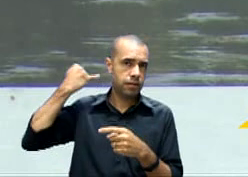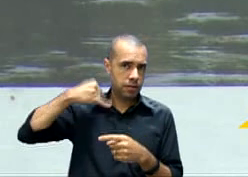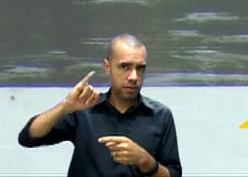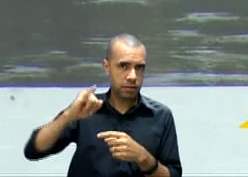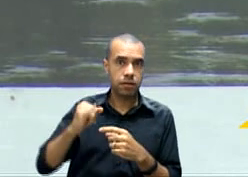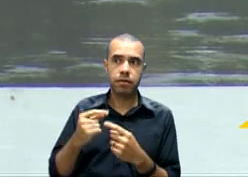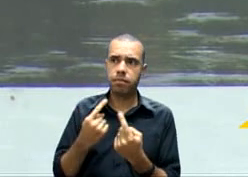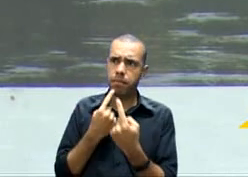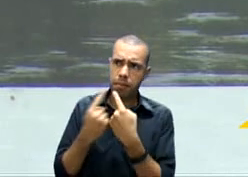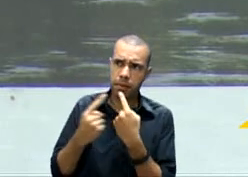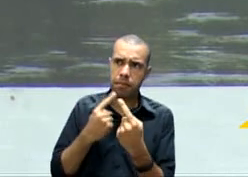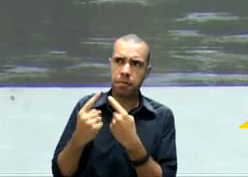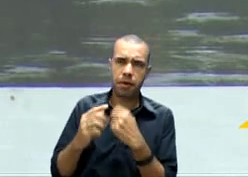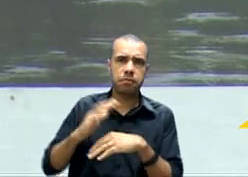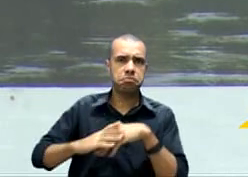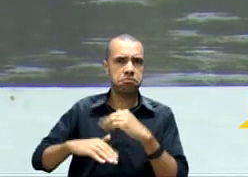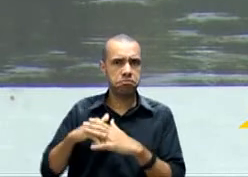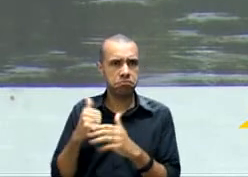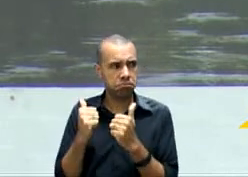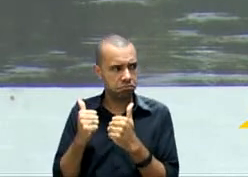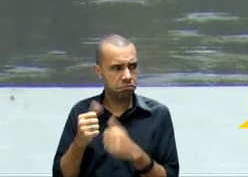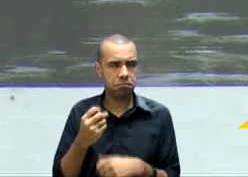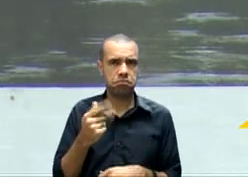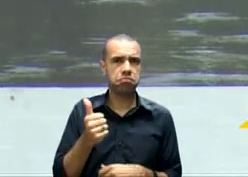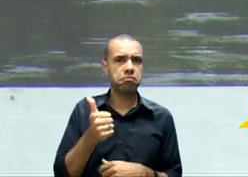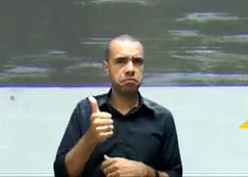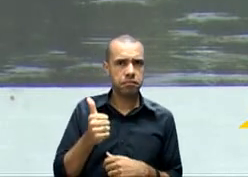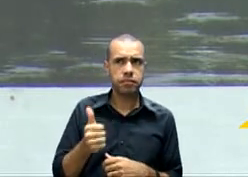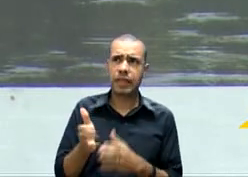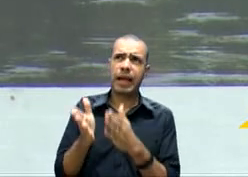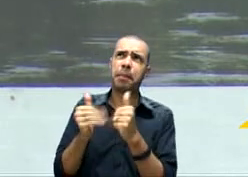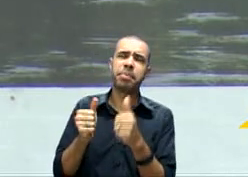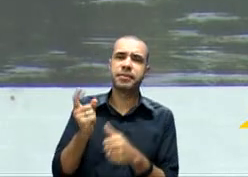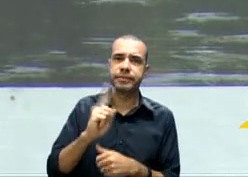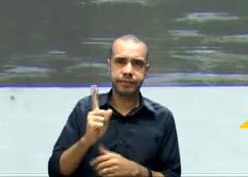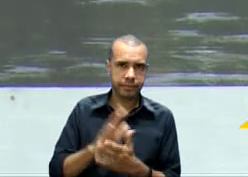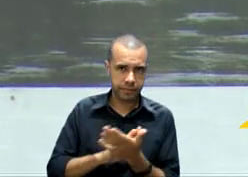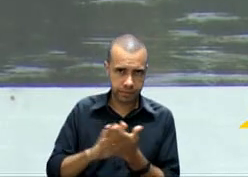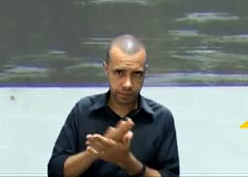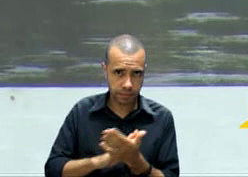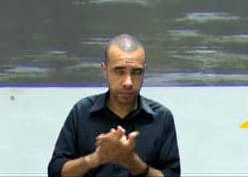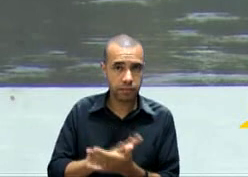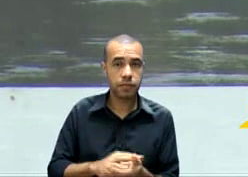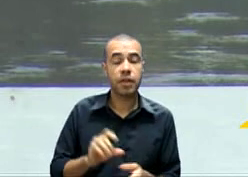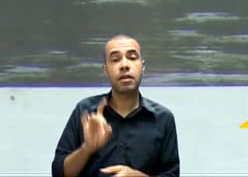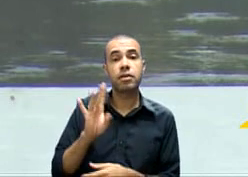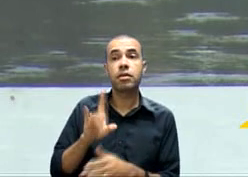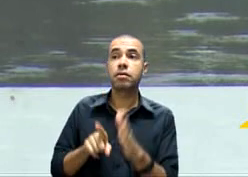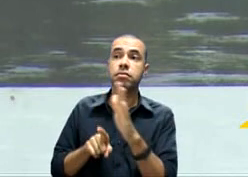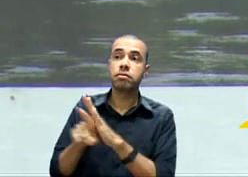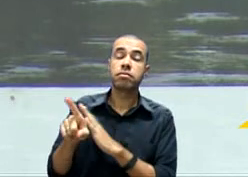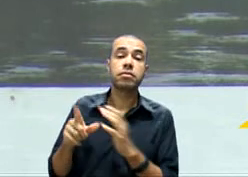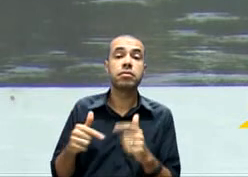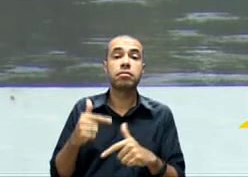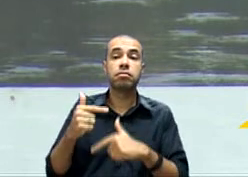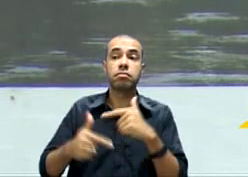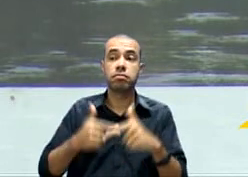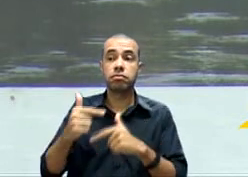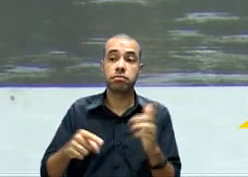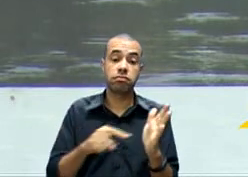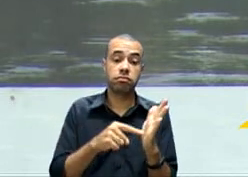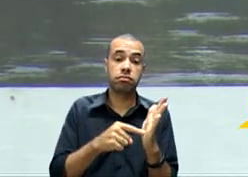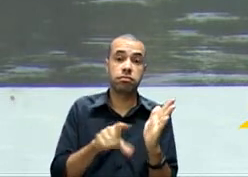papo produtivo, né? Não foi lá para pedir nada, simplesmente para trabalhar pela manutenção dessa